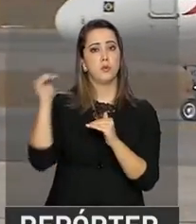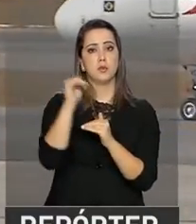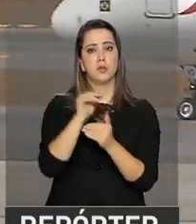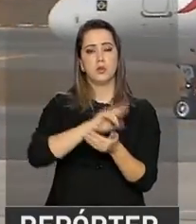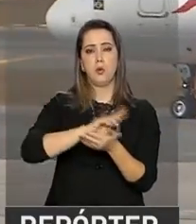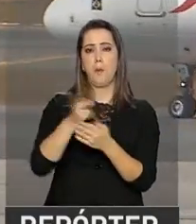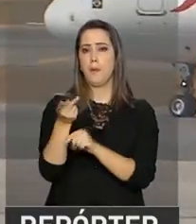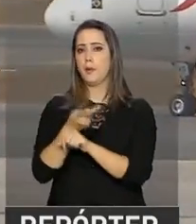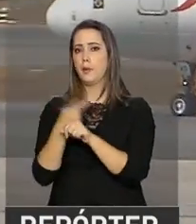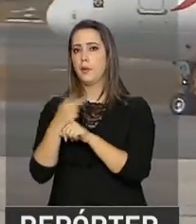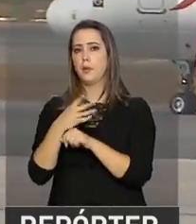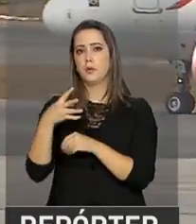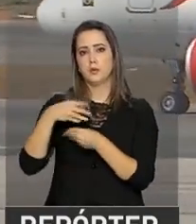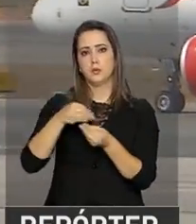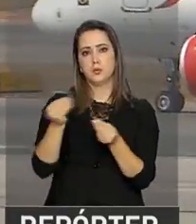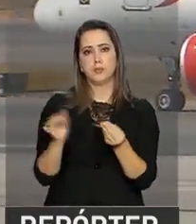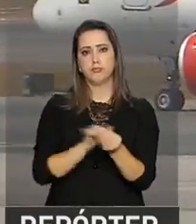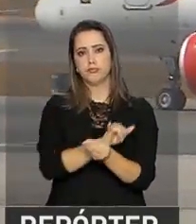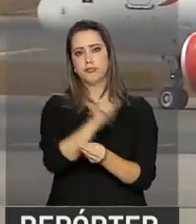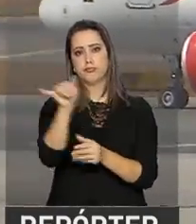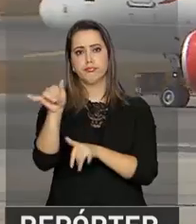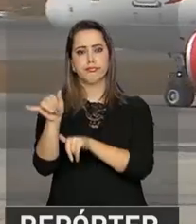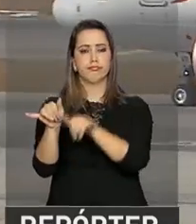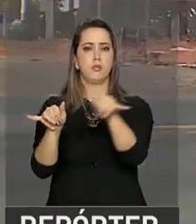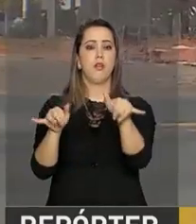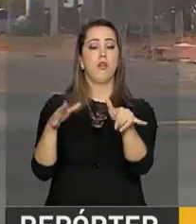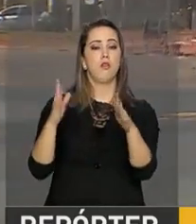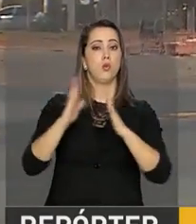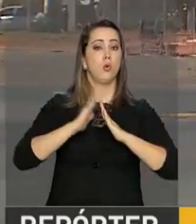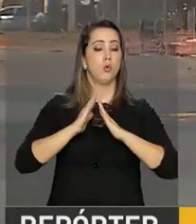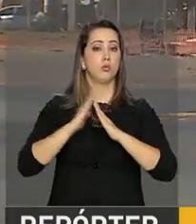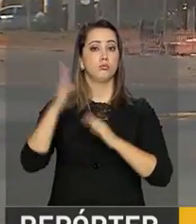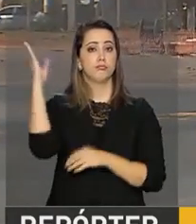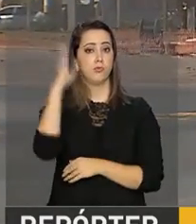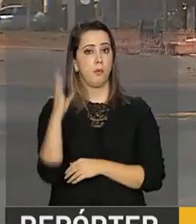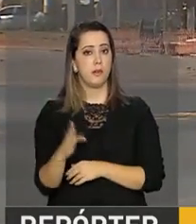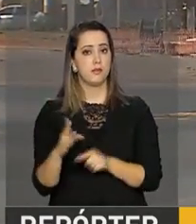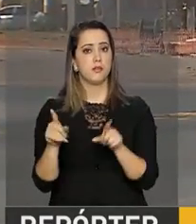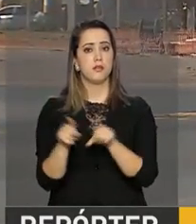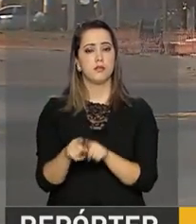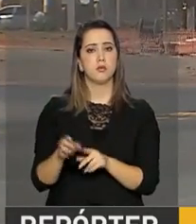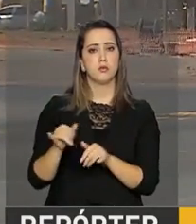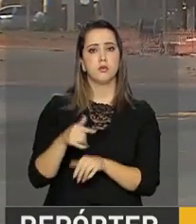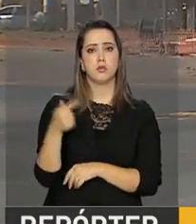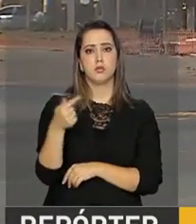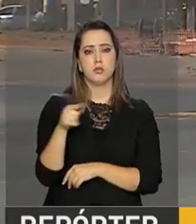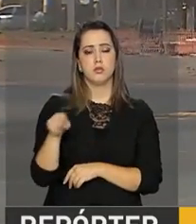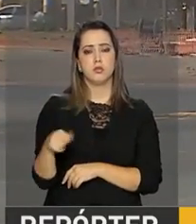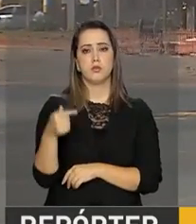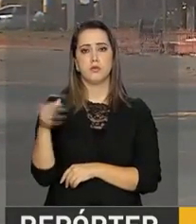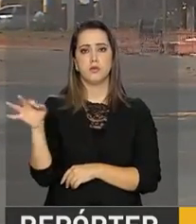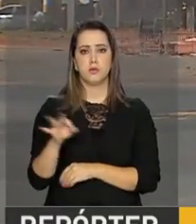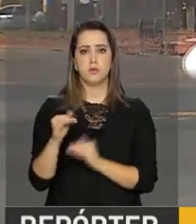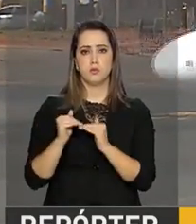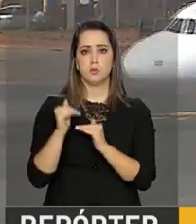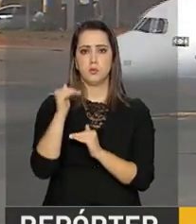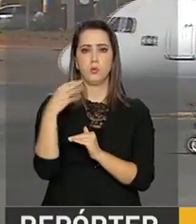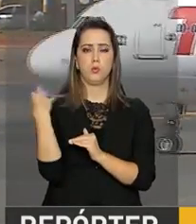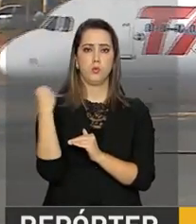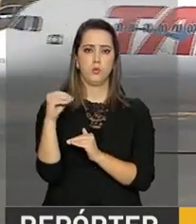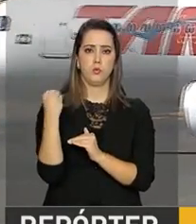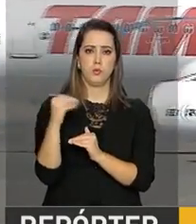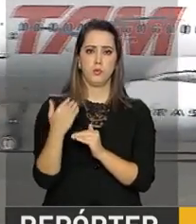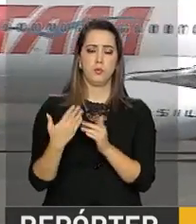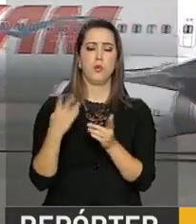na demanda por passagens aéreas os vôos domésticos apresentaram crescimento de 7,7 por cento em outubro